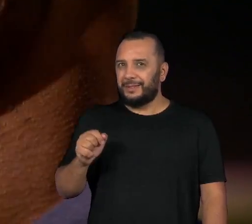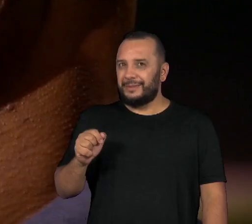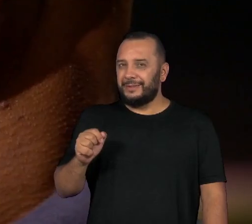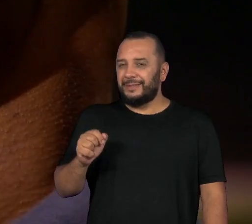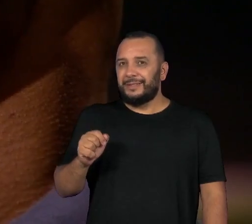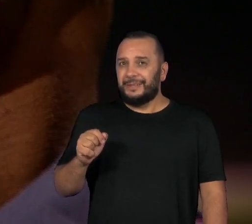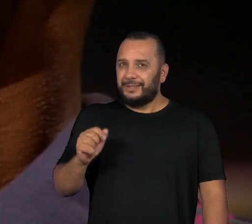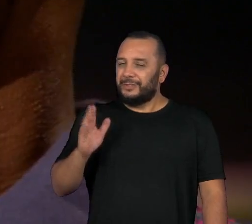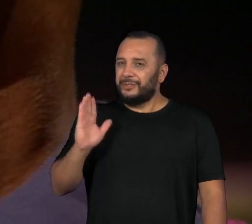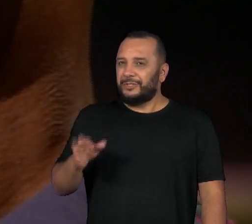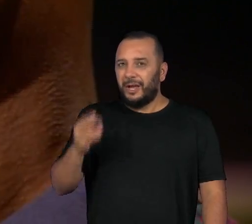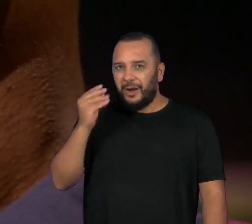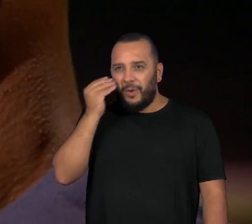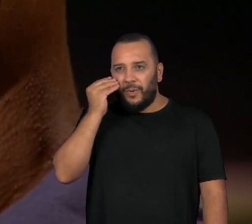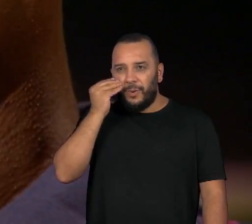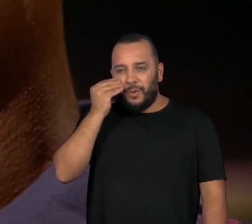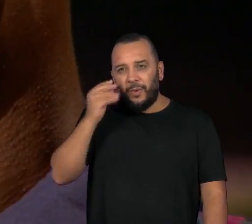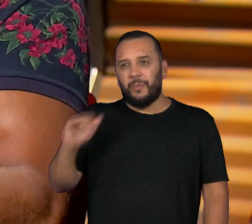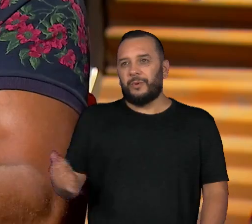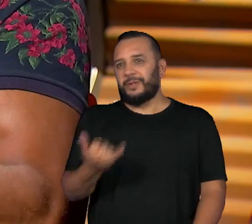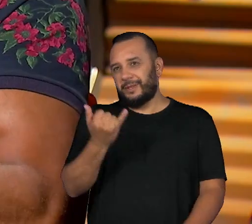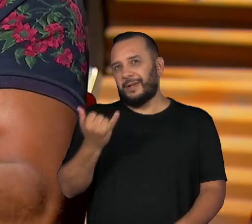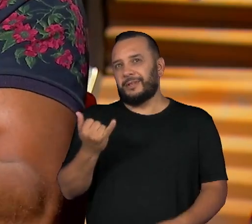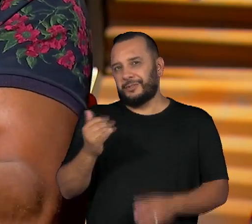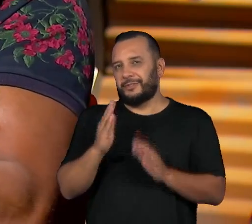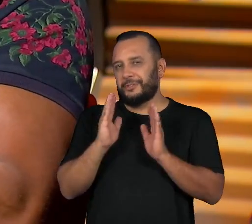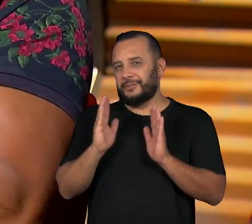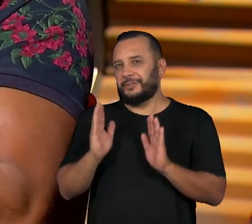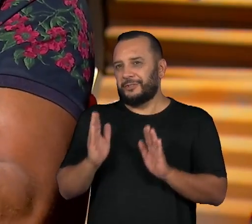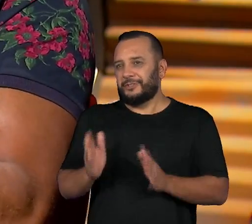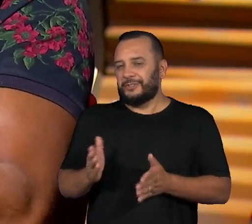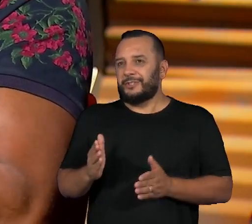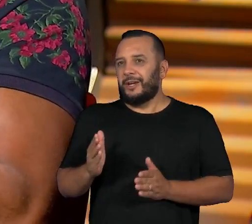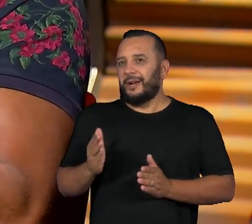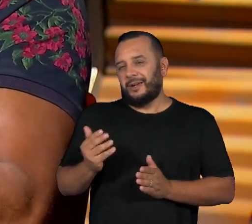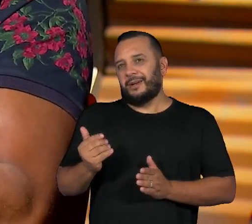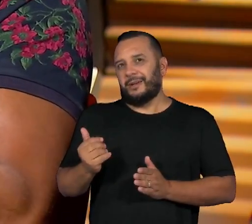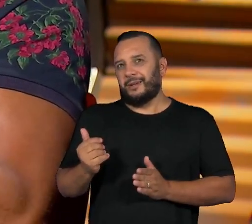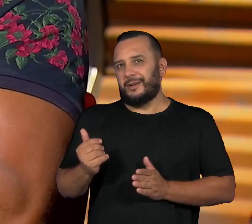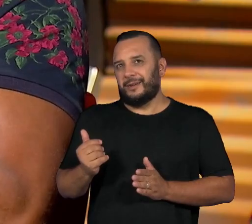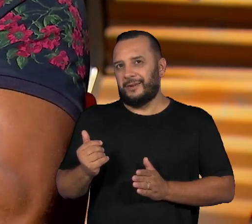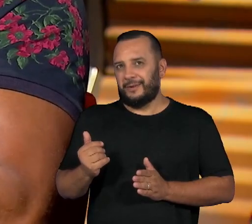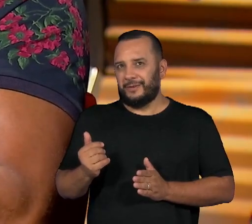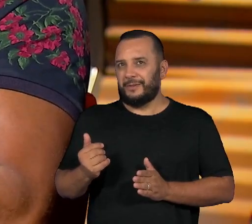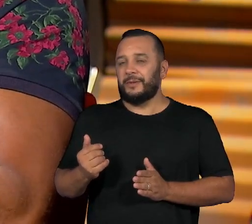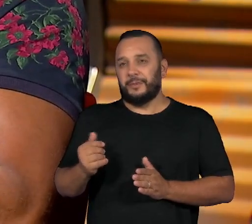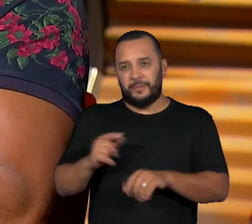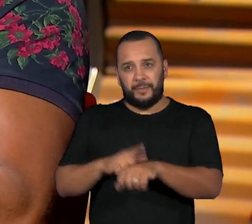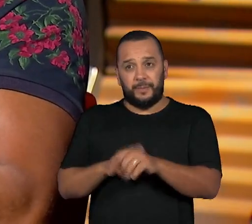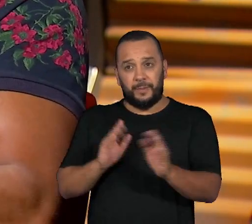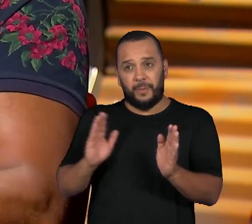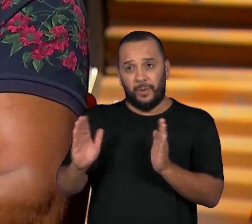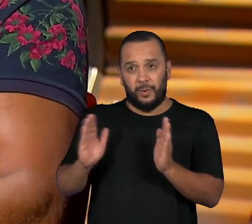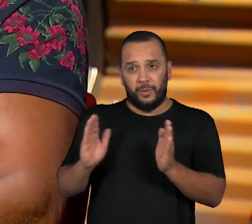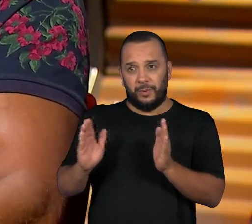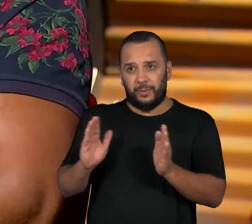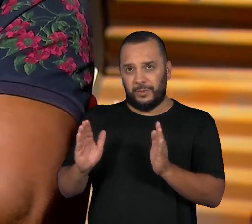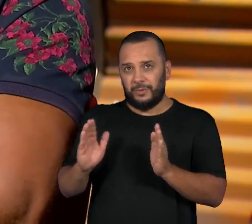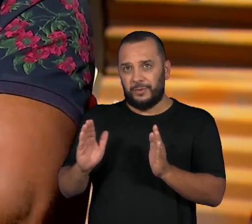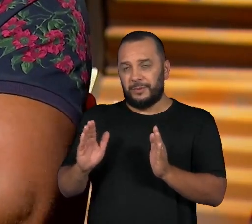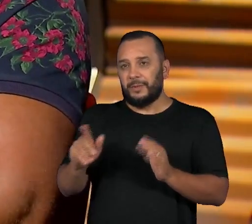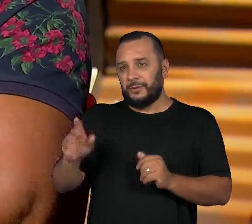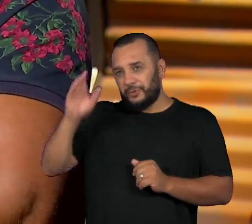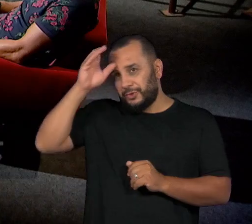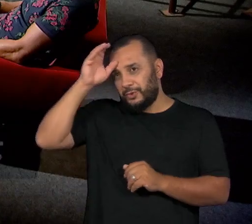e eles tiveram a oportunidade de ser criados, ainda que por pouco tempo, pelos meus